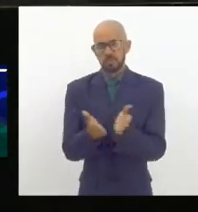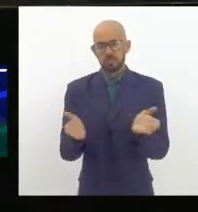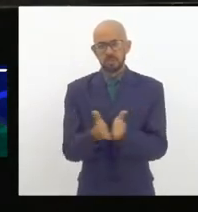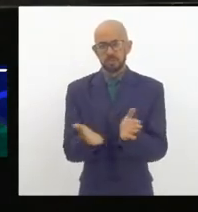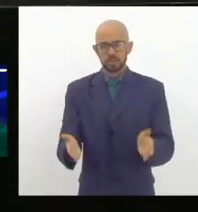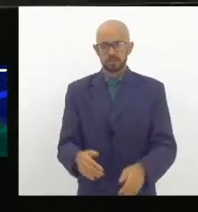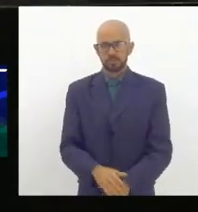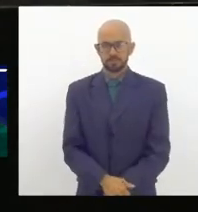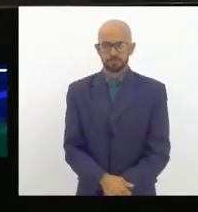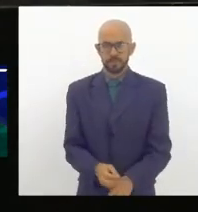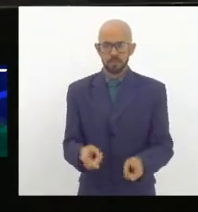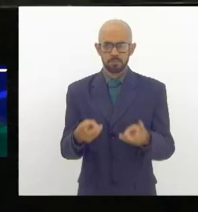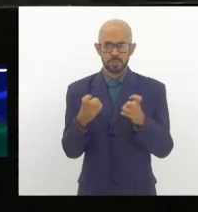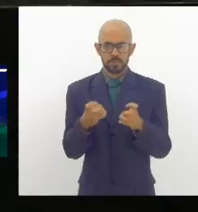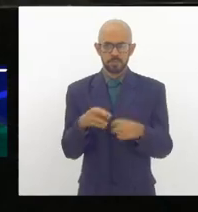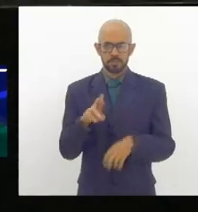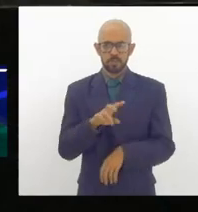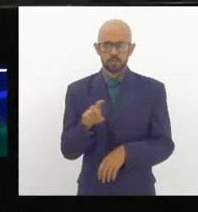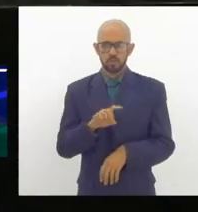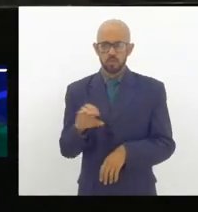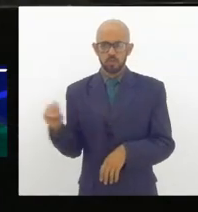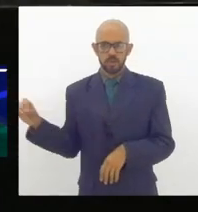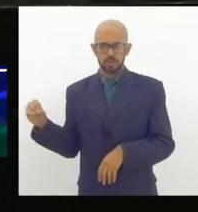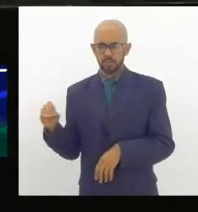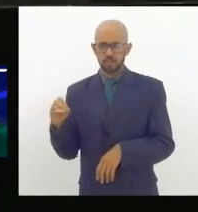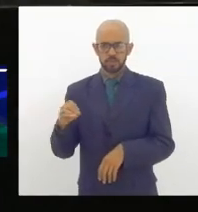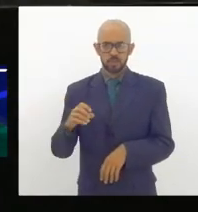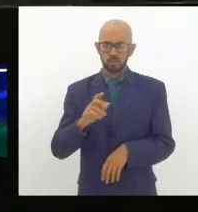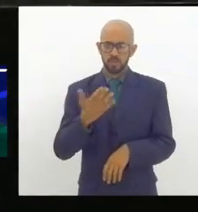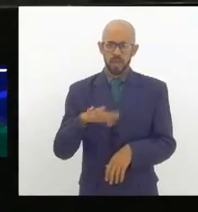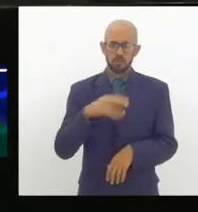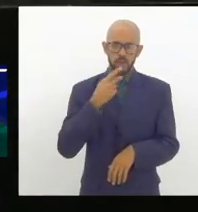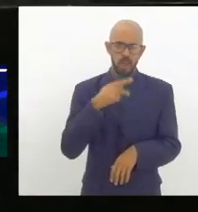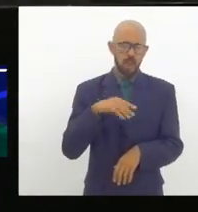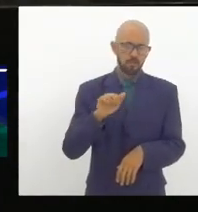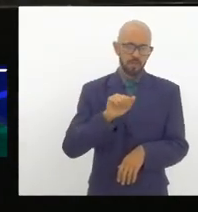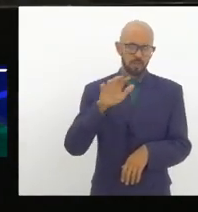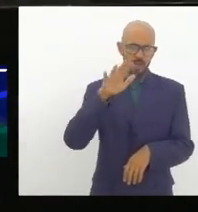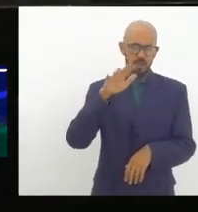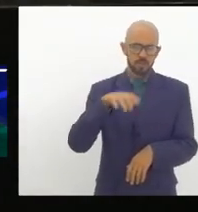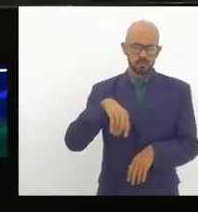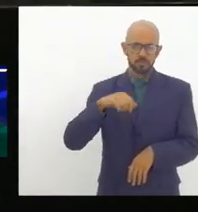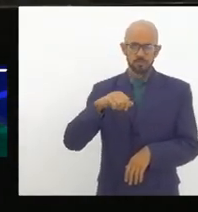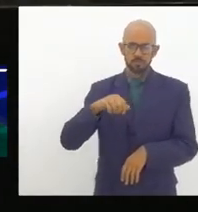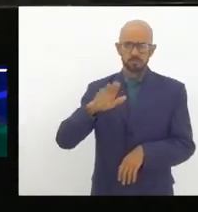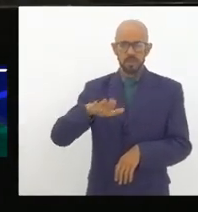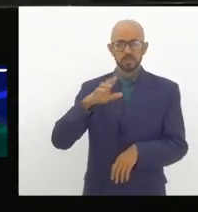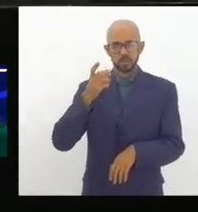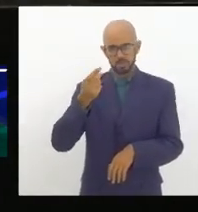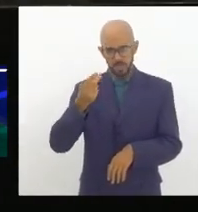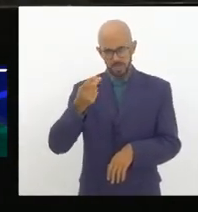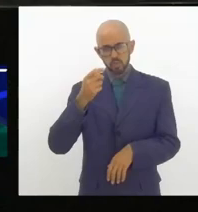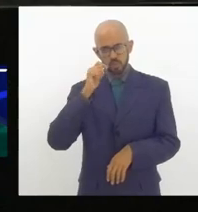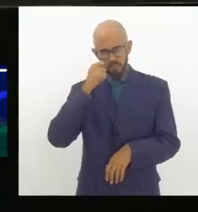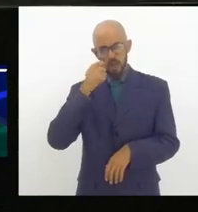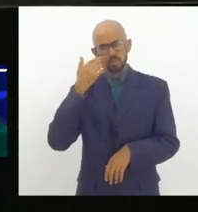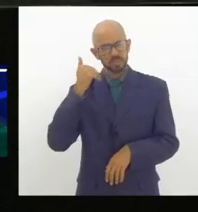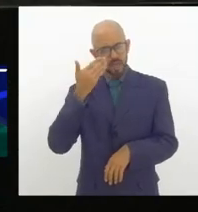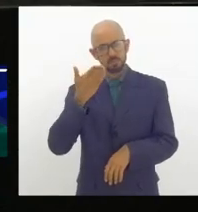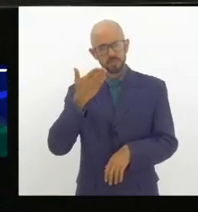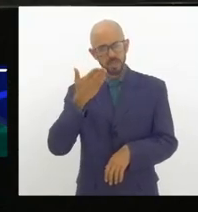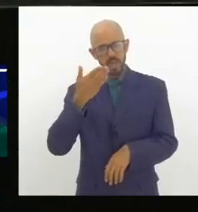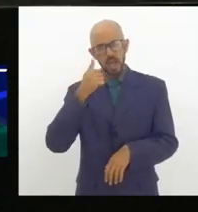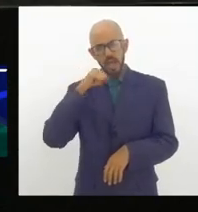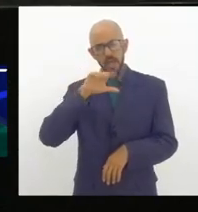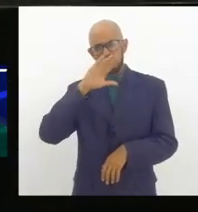eu vejo lá na minha região da zona oeste no você tá aqui a comunidade como o pão tá caro sabe que alguma parte das Mães